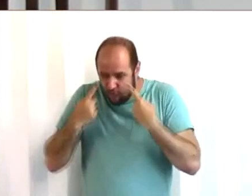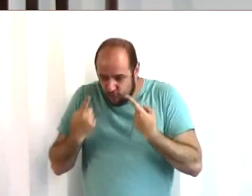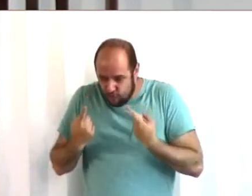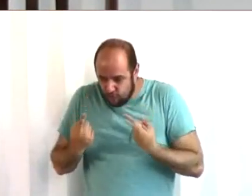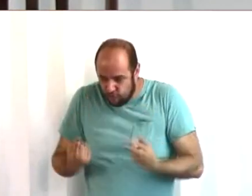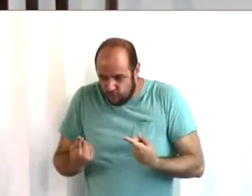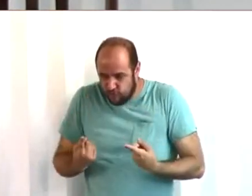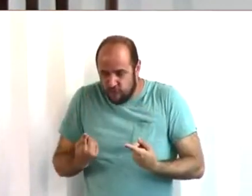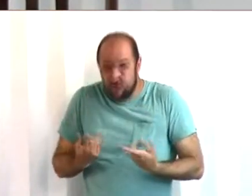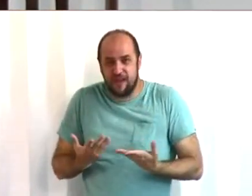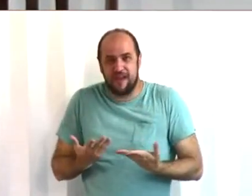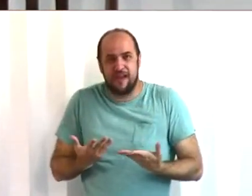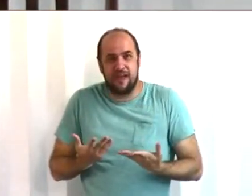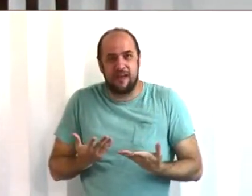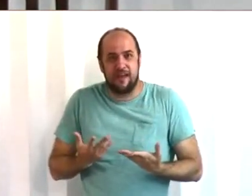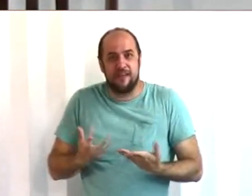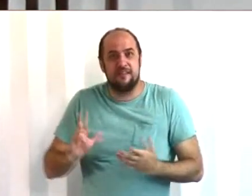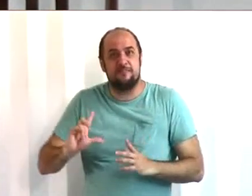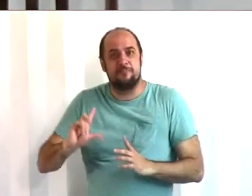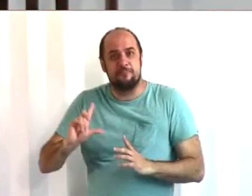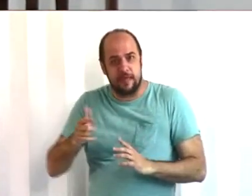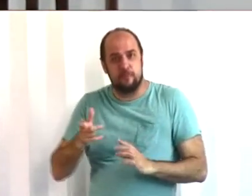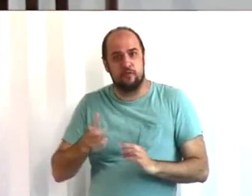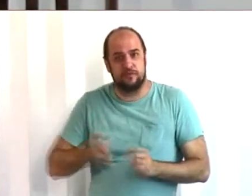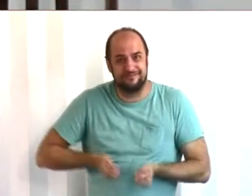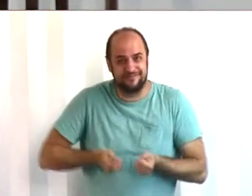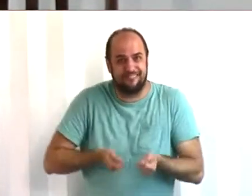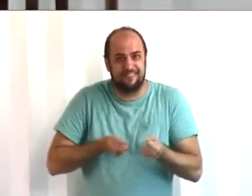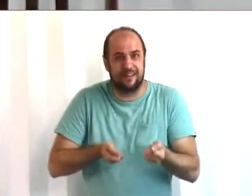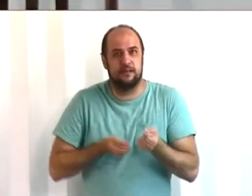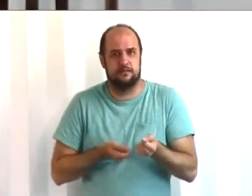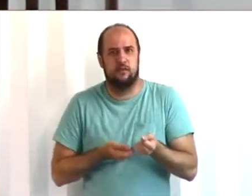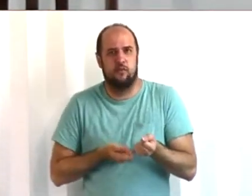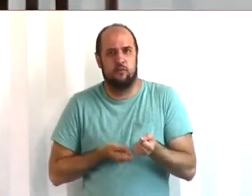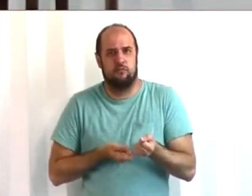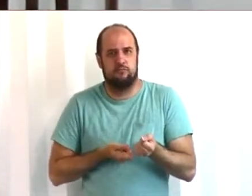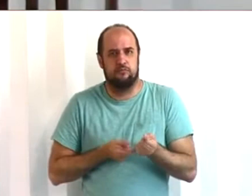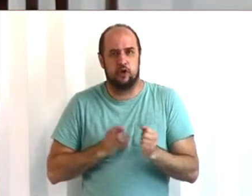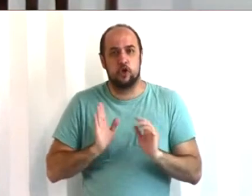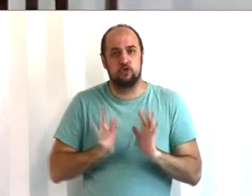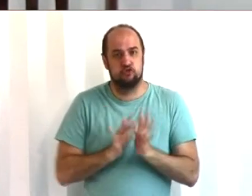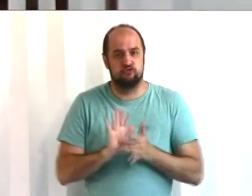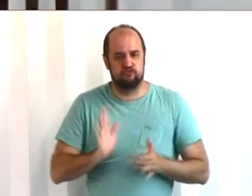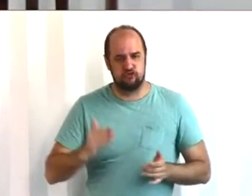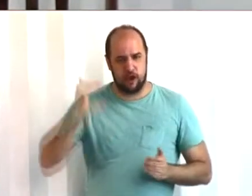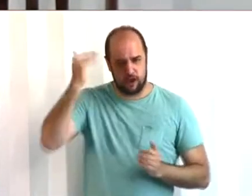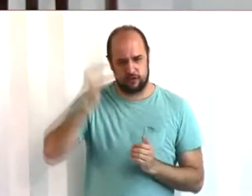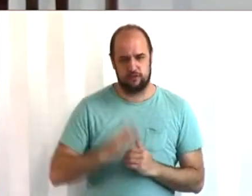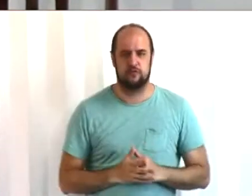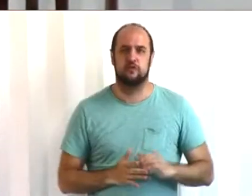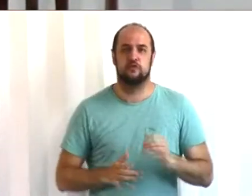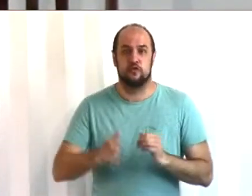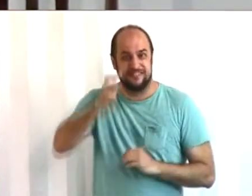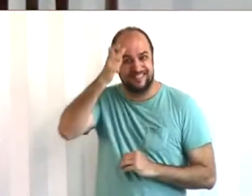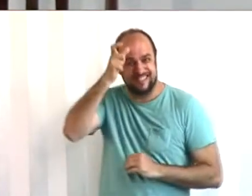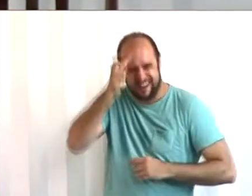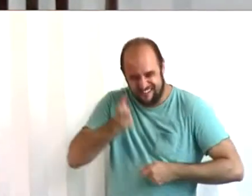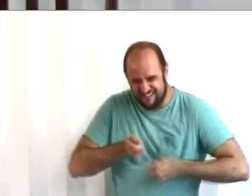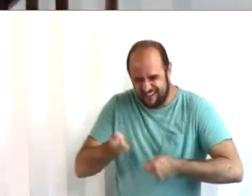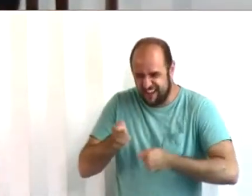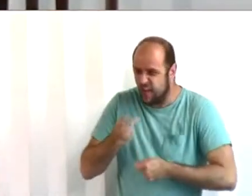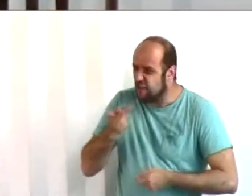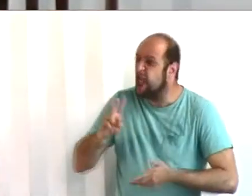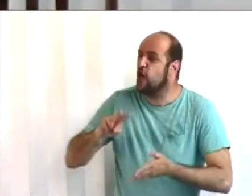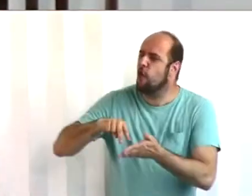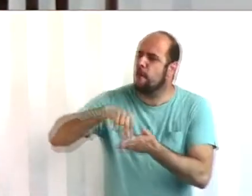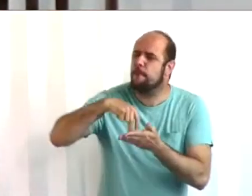que, em determinado momento, depois da tentação de Satanás, inclusive Satanás tenta a Jesus dizendo: